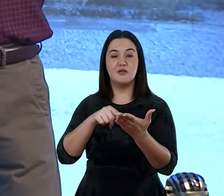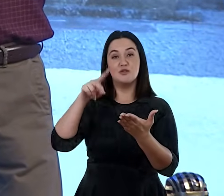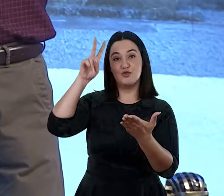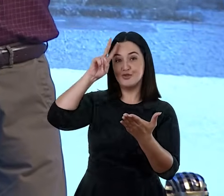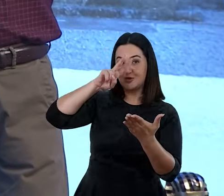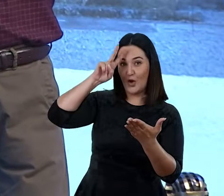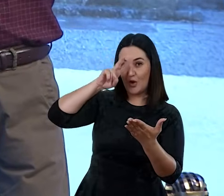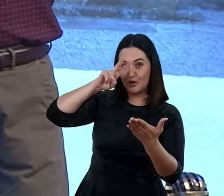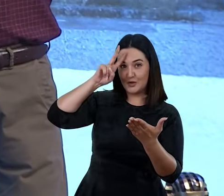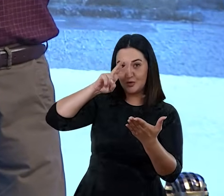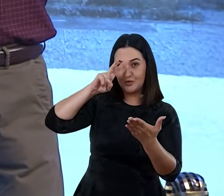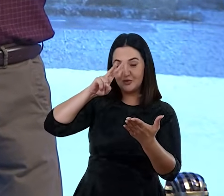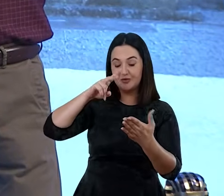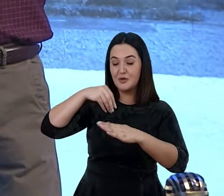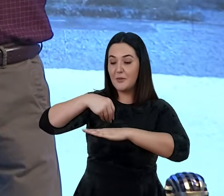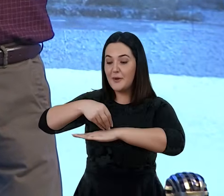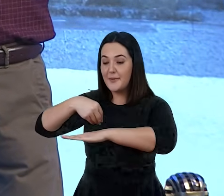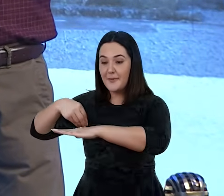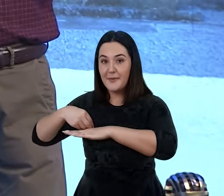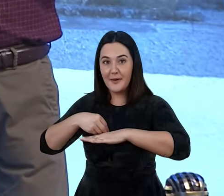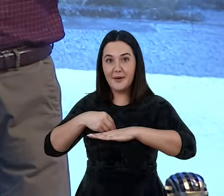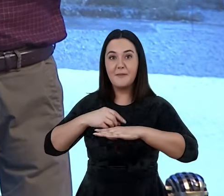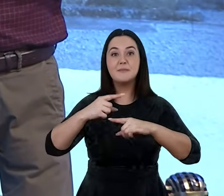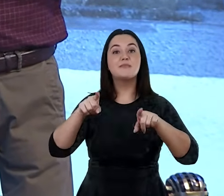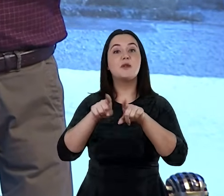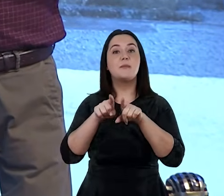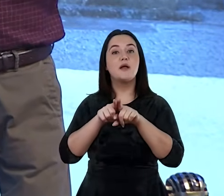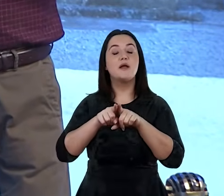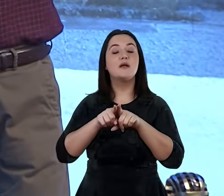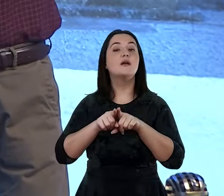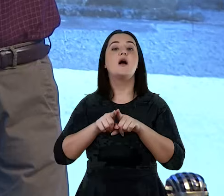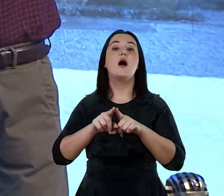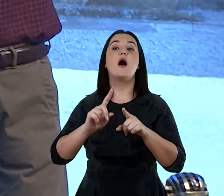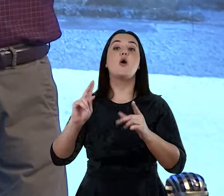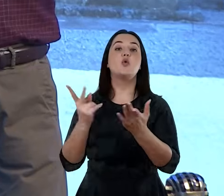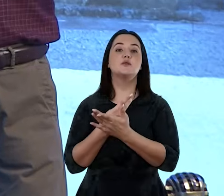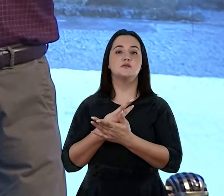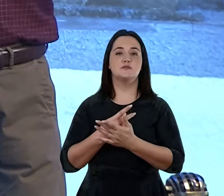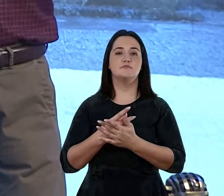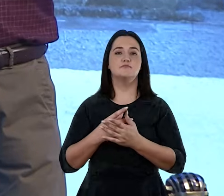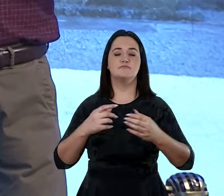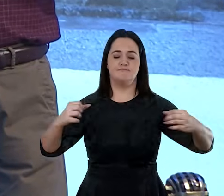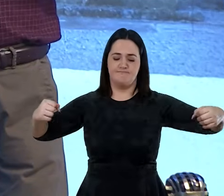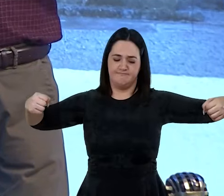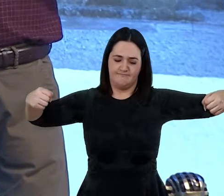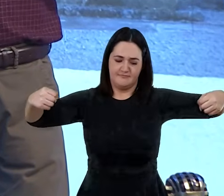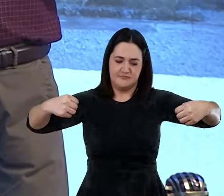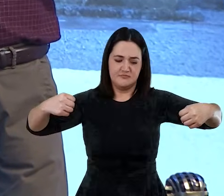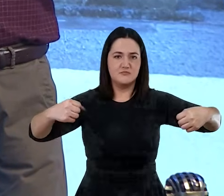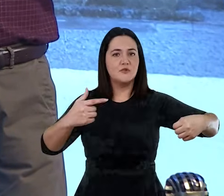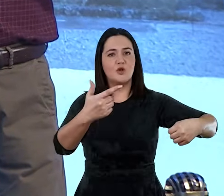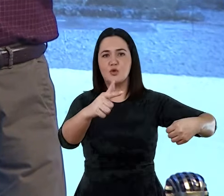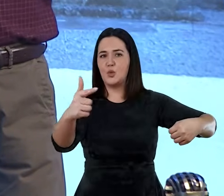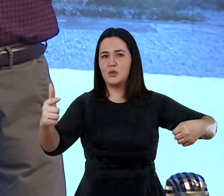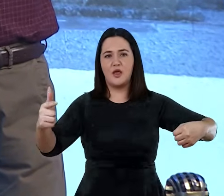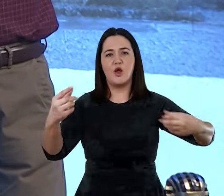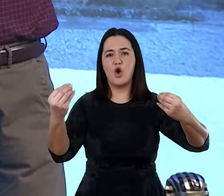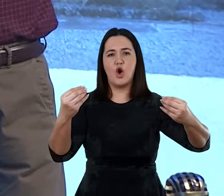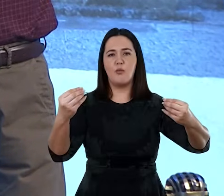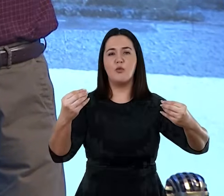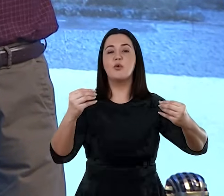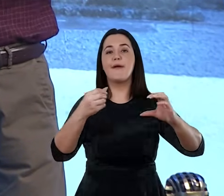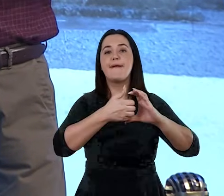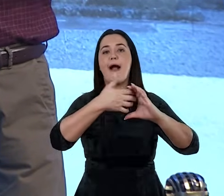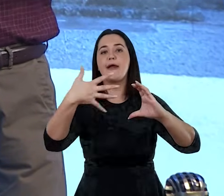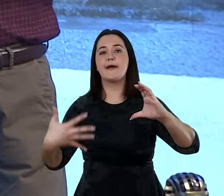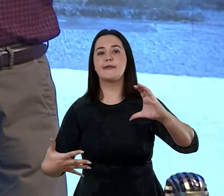ponto de vista histórico e do ponto de vista literário, aquele episódio de Sansão não tem características de ser